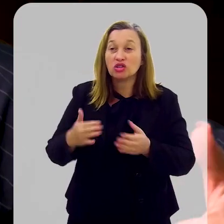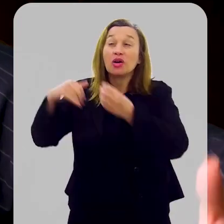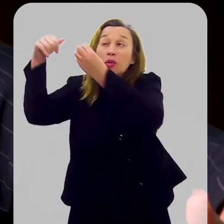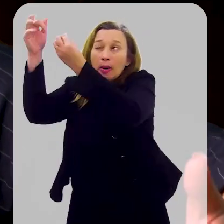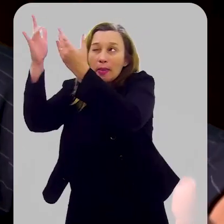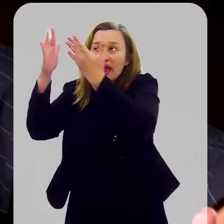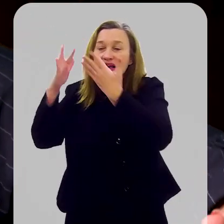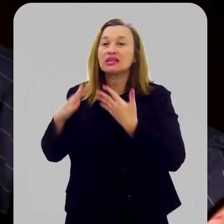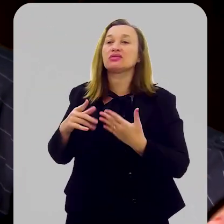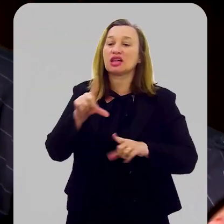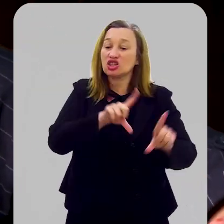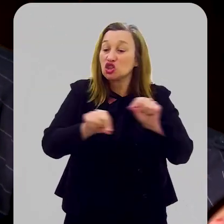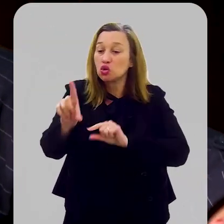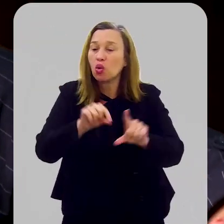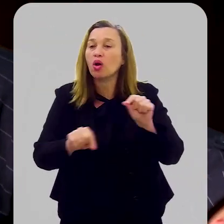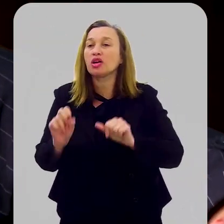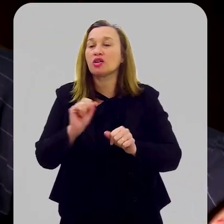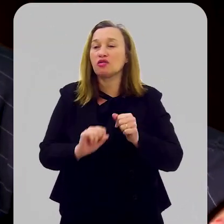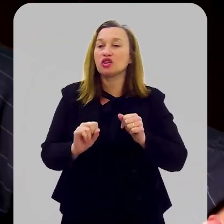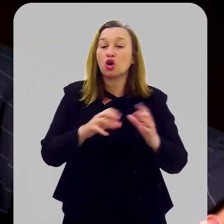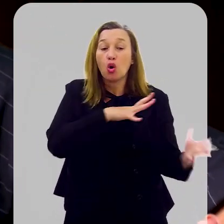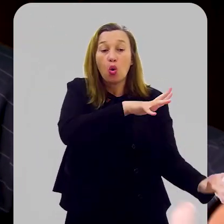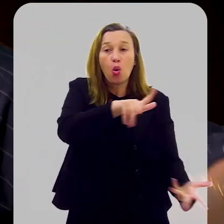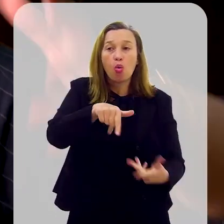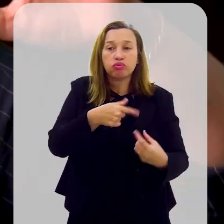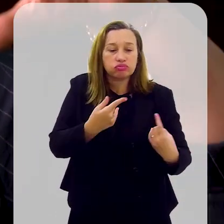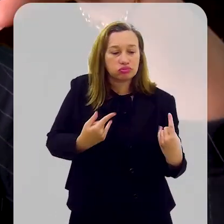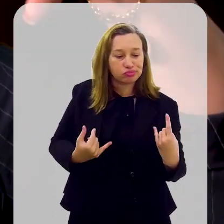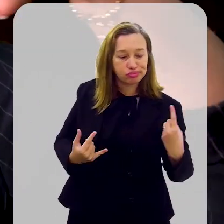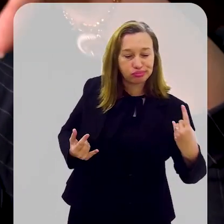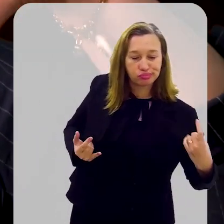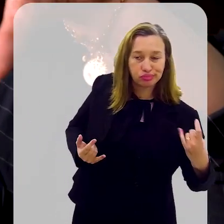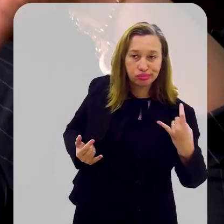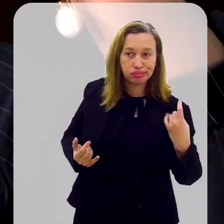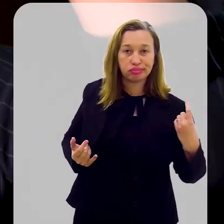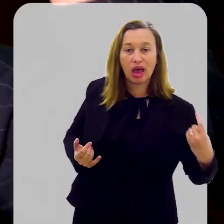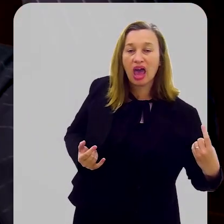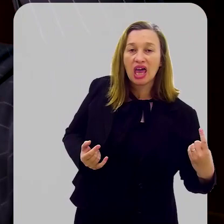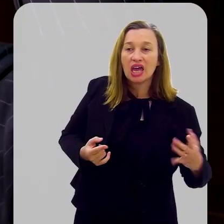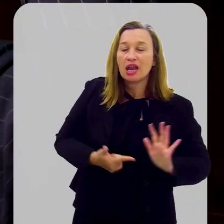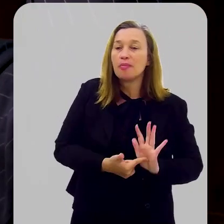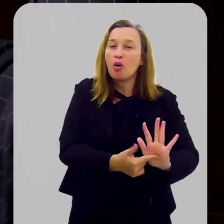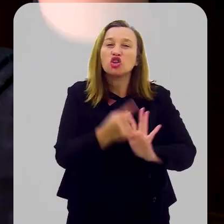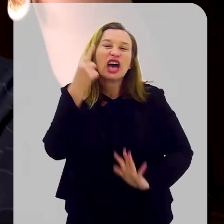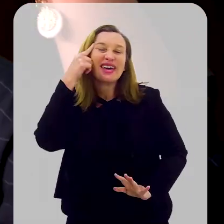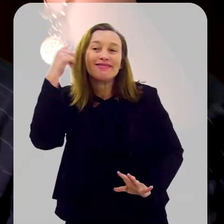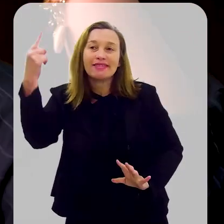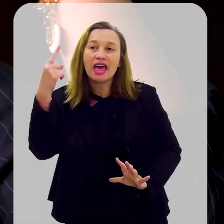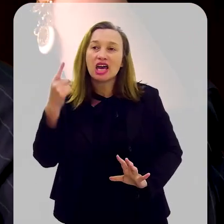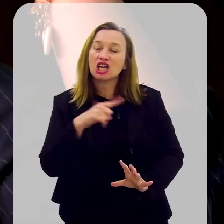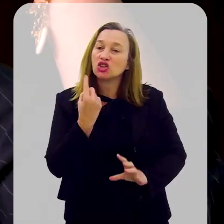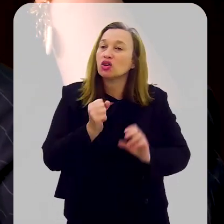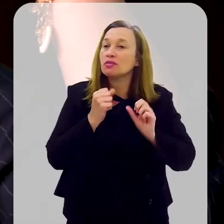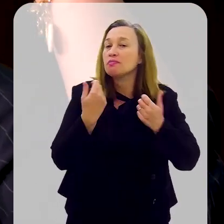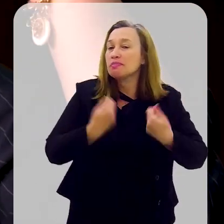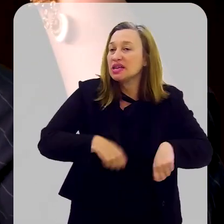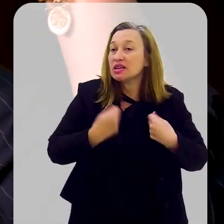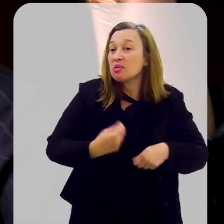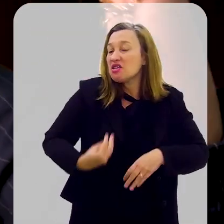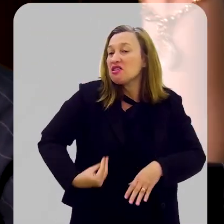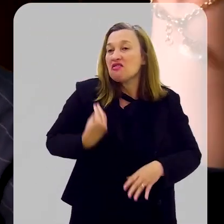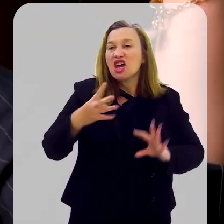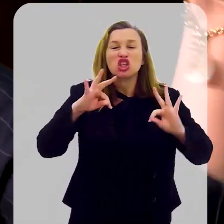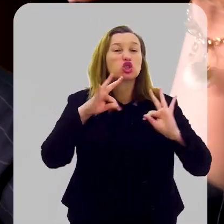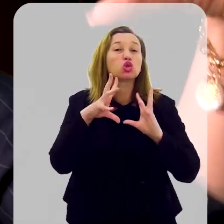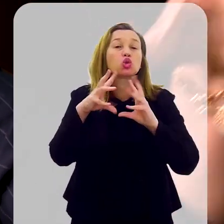os frutos das escolhas que eu fiz. O mundo, ele traz pra gente a ideia de que a gente